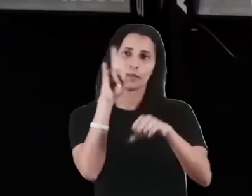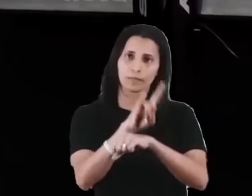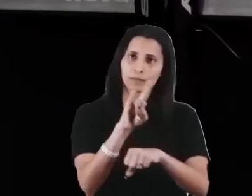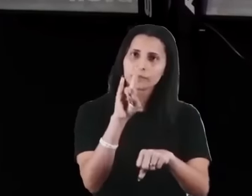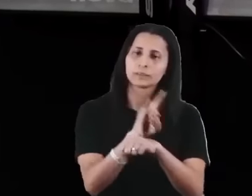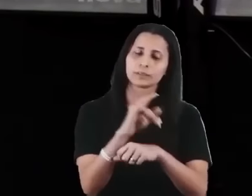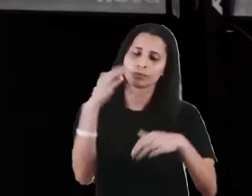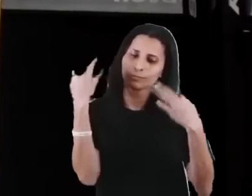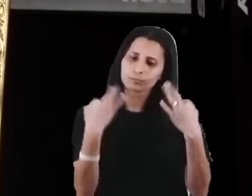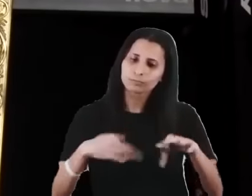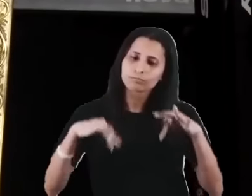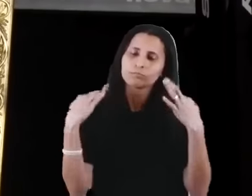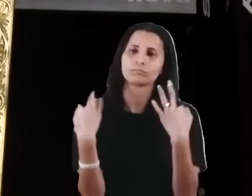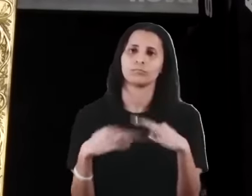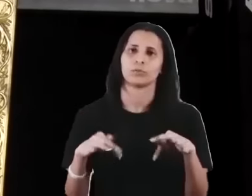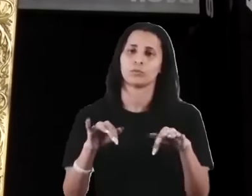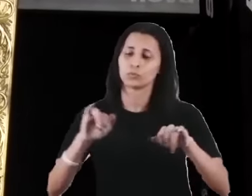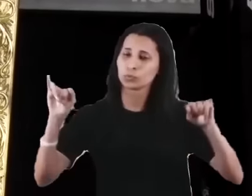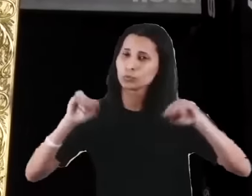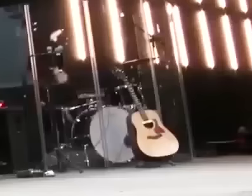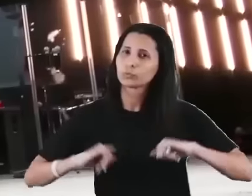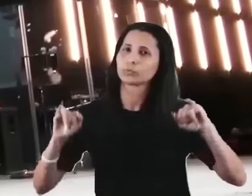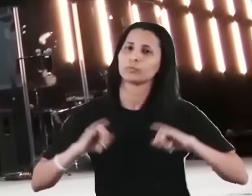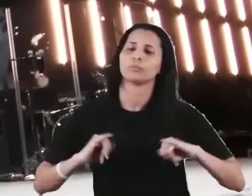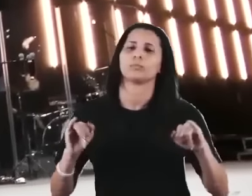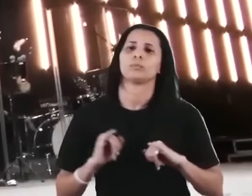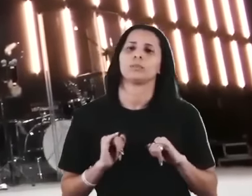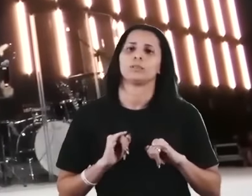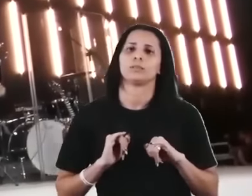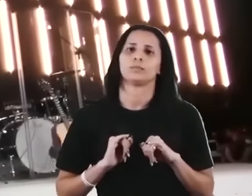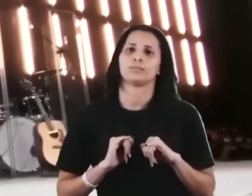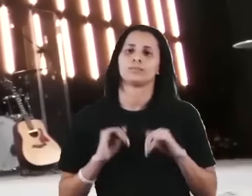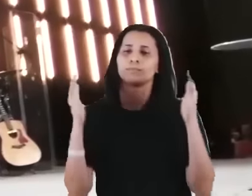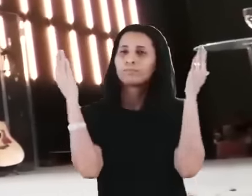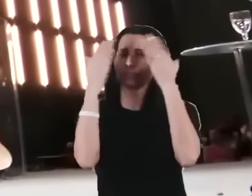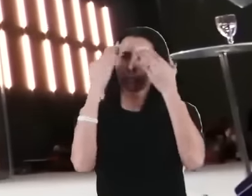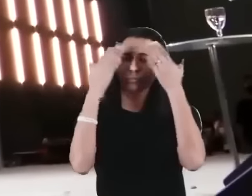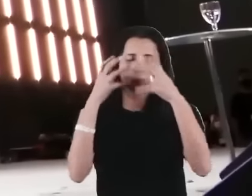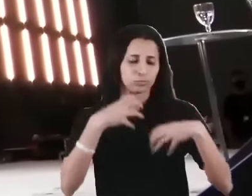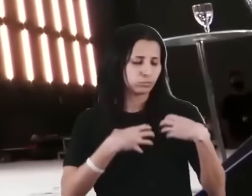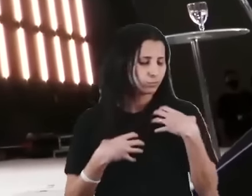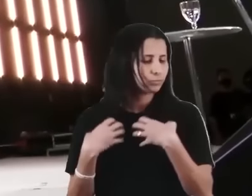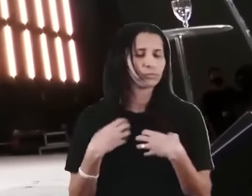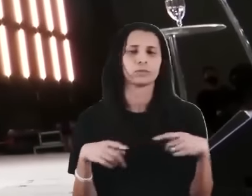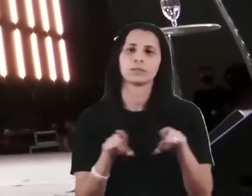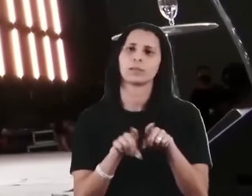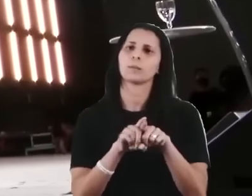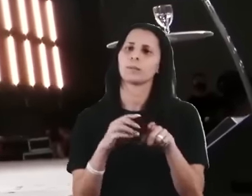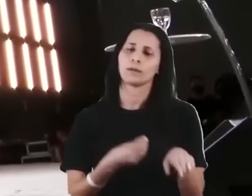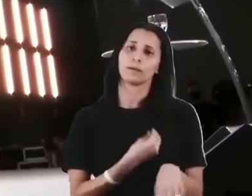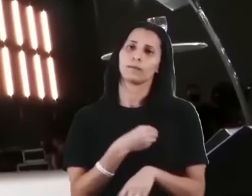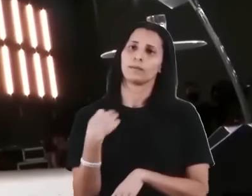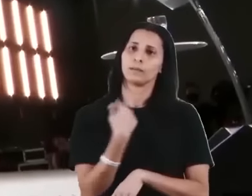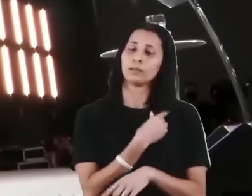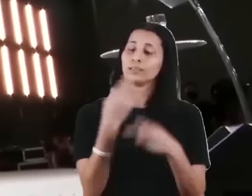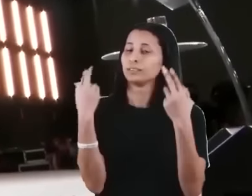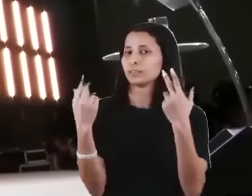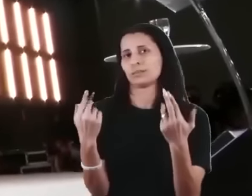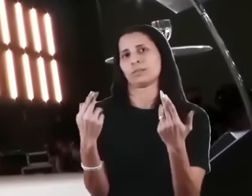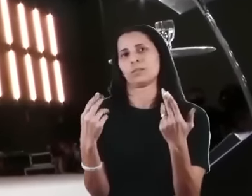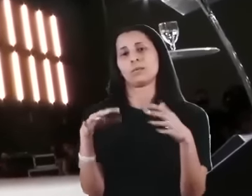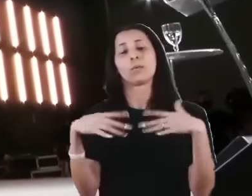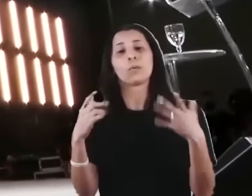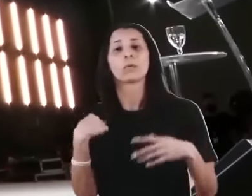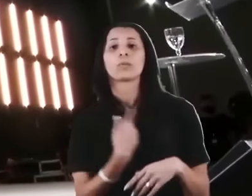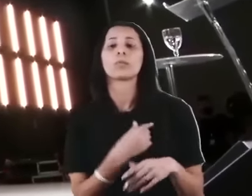venda da dor a venda do sofrimento a venda do desespero é assim na vida da gente quando a gente está sofrendo